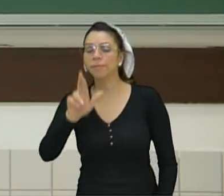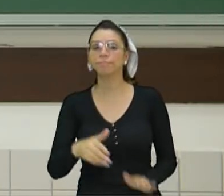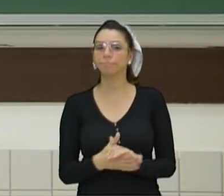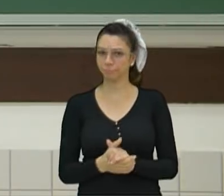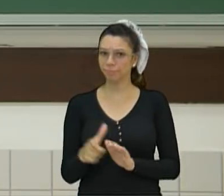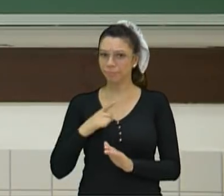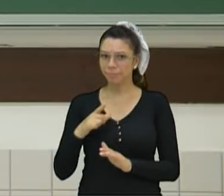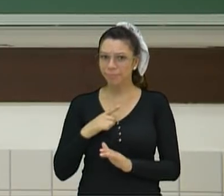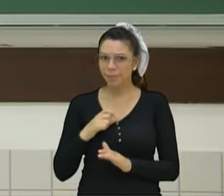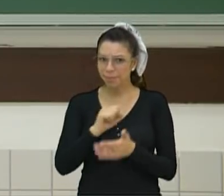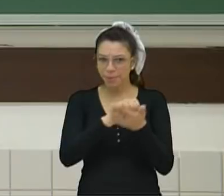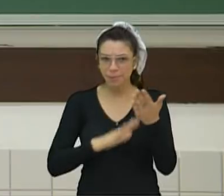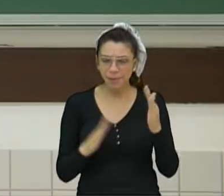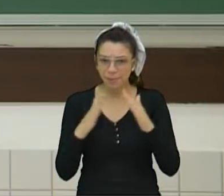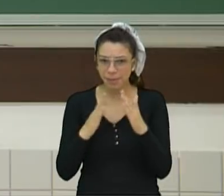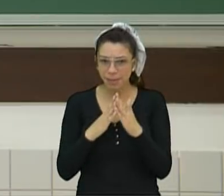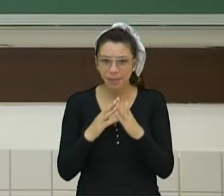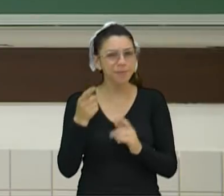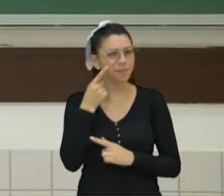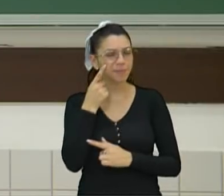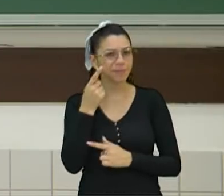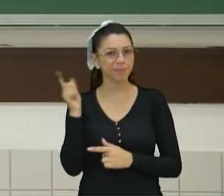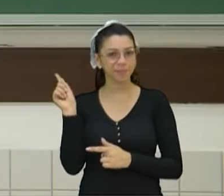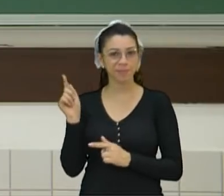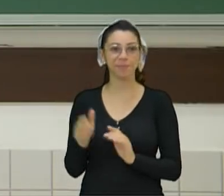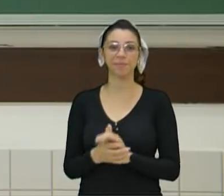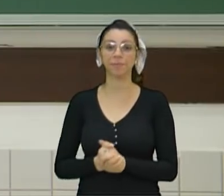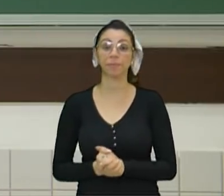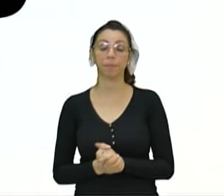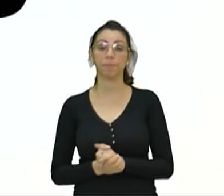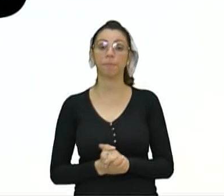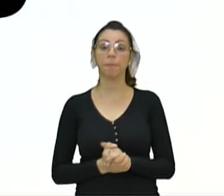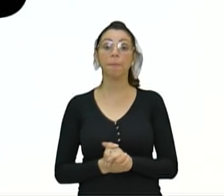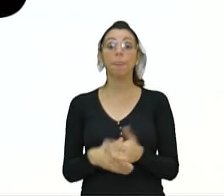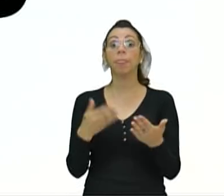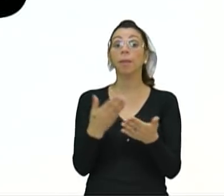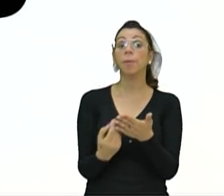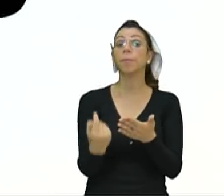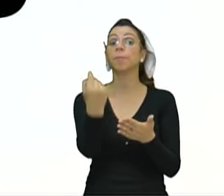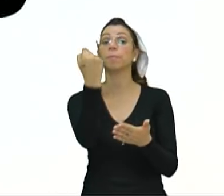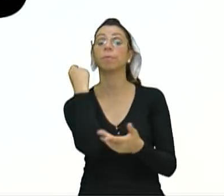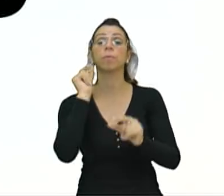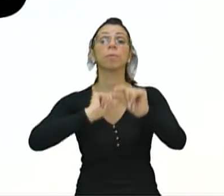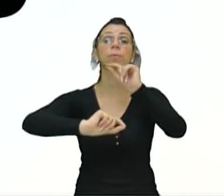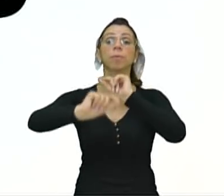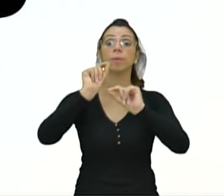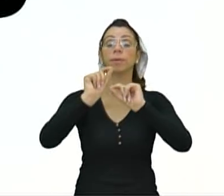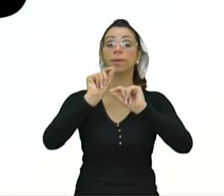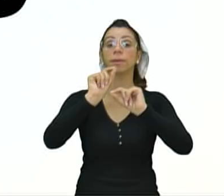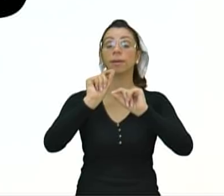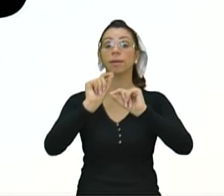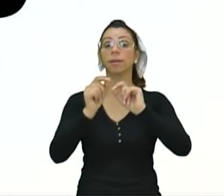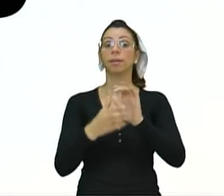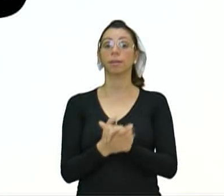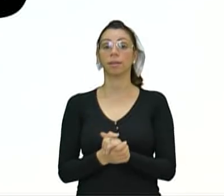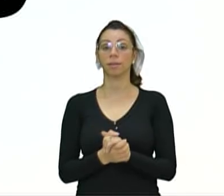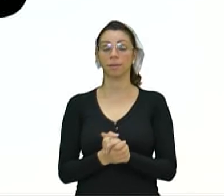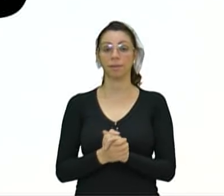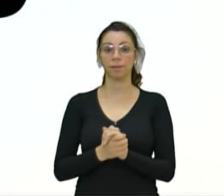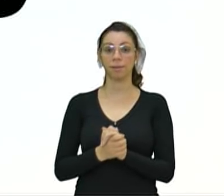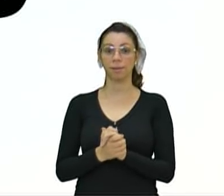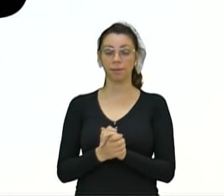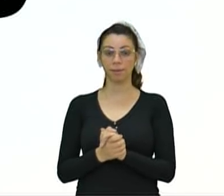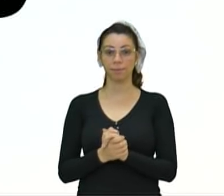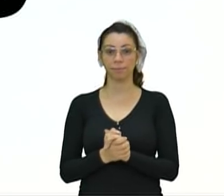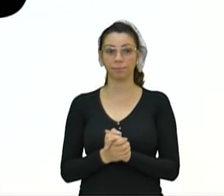para casa. Vamos conferir? Então, na aula anterior, nós resolvemos problemas envolvendo probabilidade de